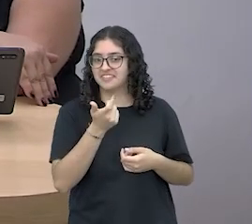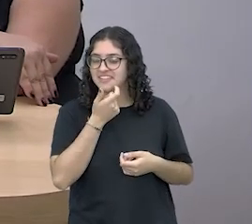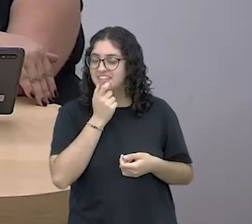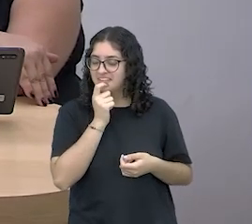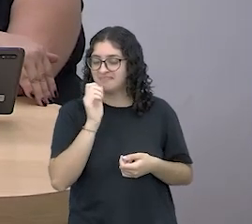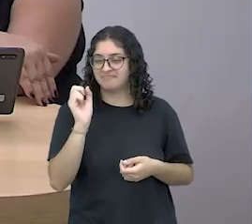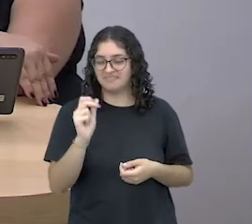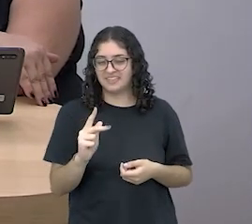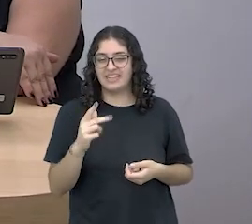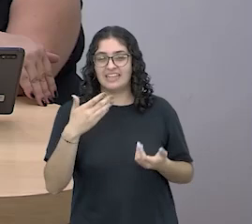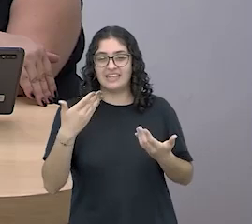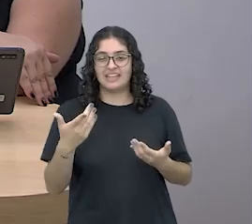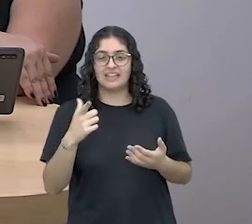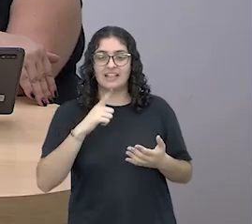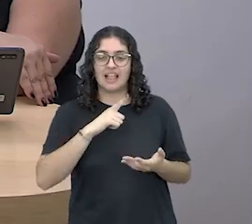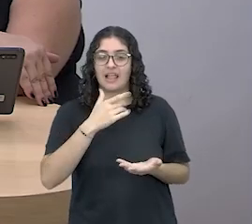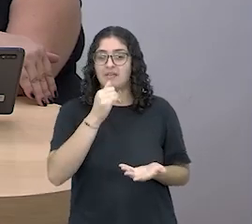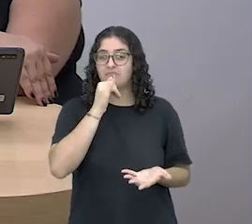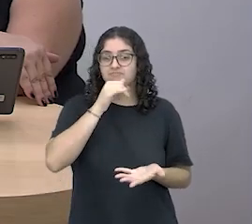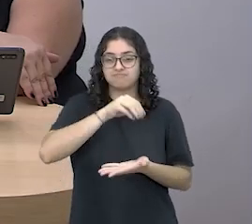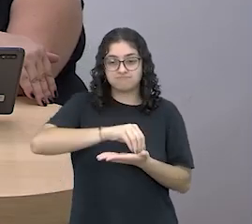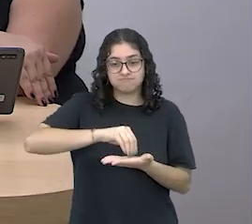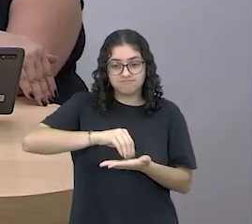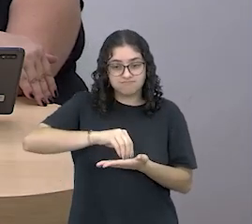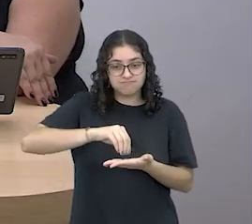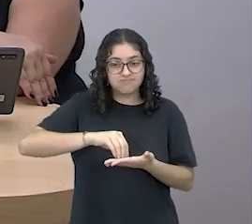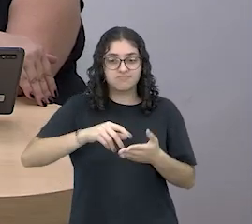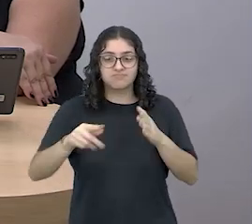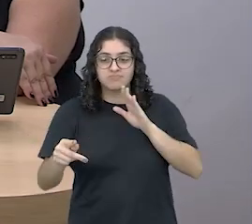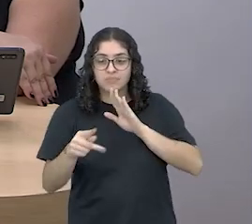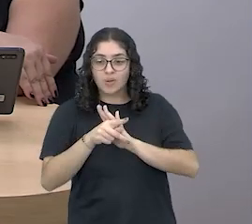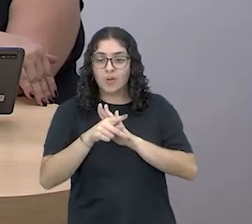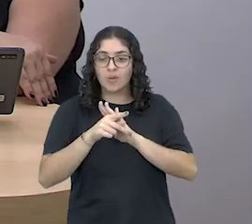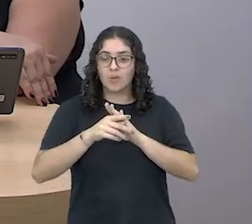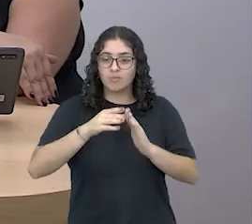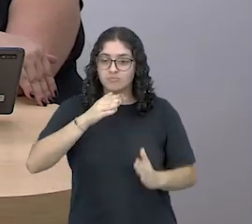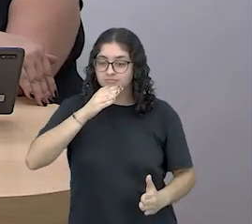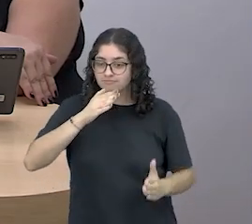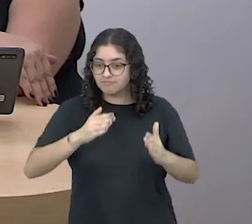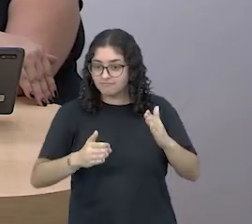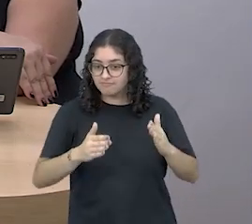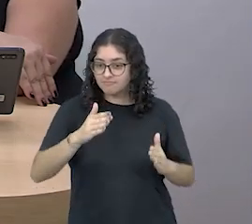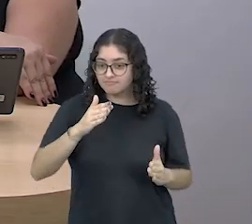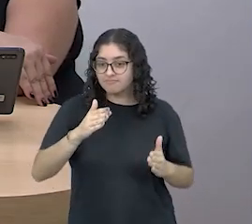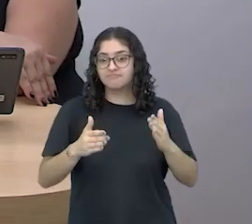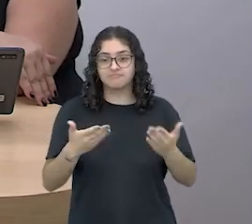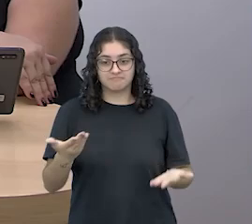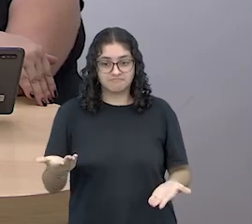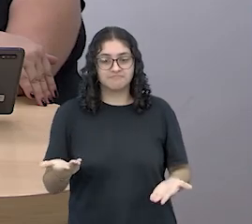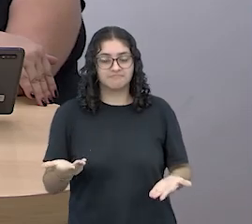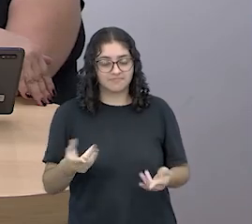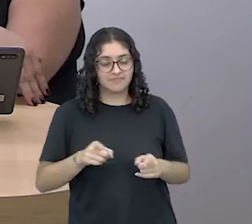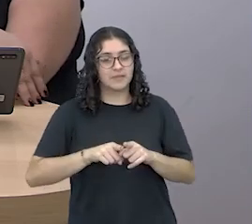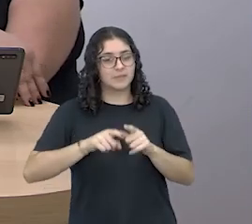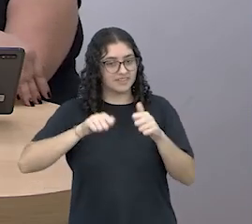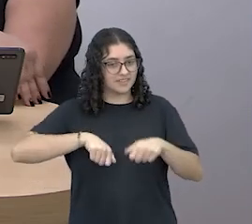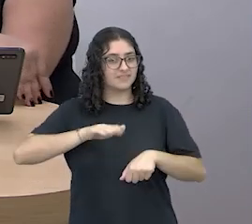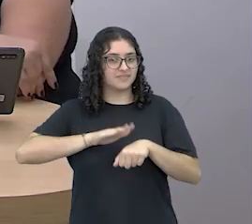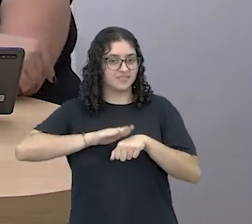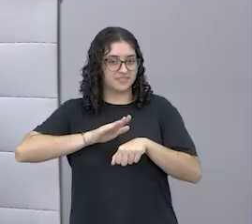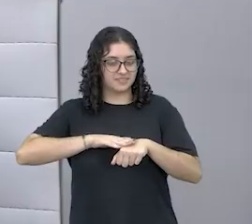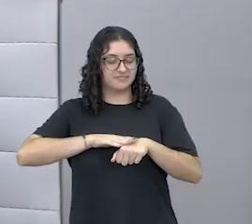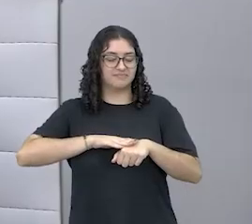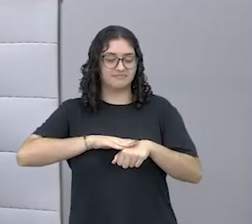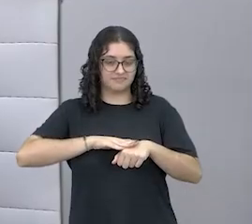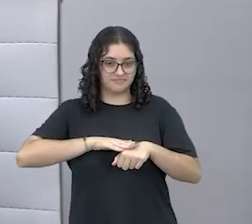tudo isso, alguns protótipos, né? De robozinho, de robótica também a gente pode fazer. Sim,